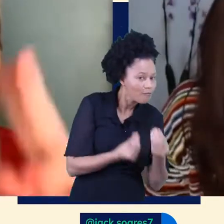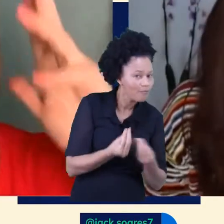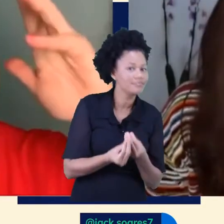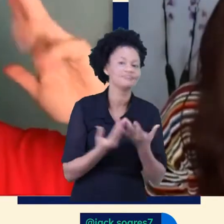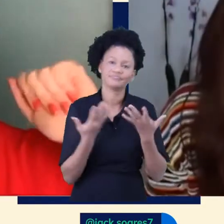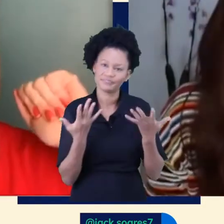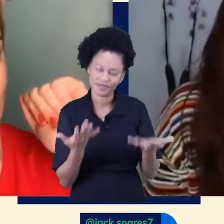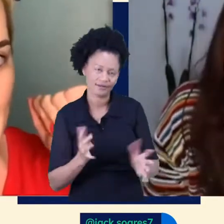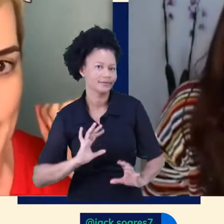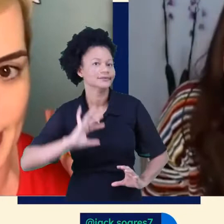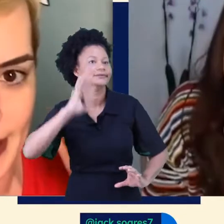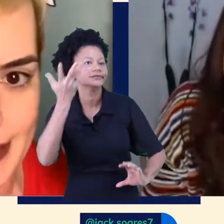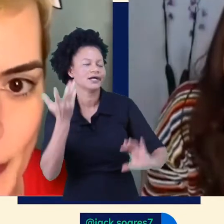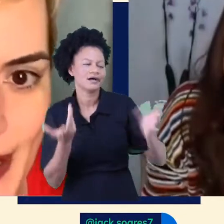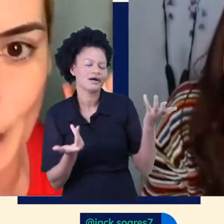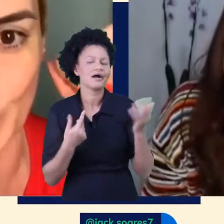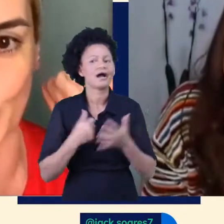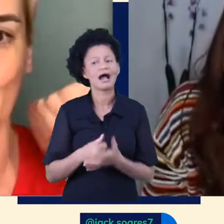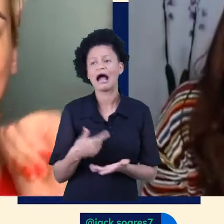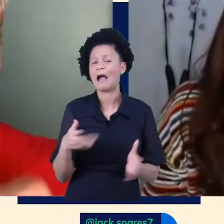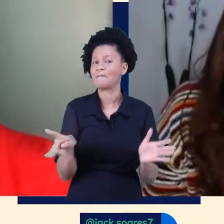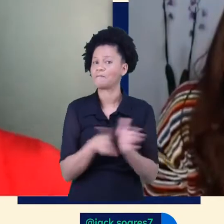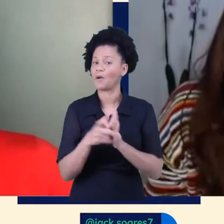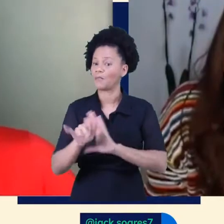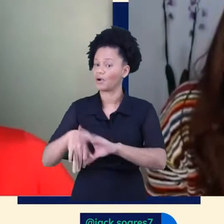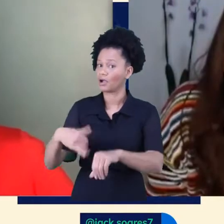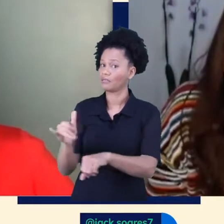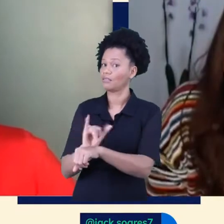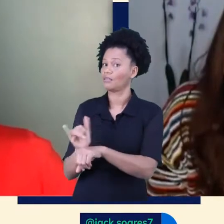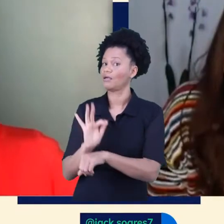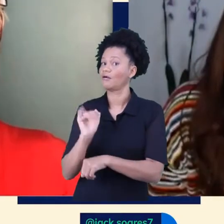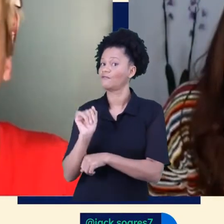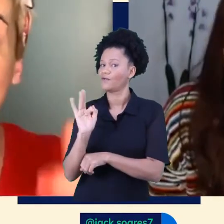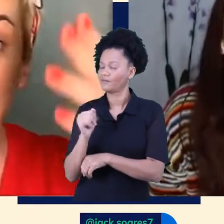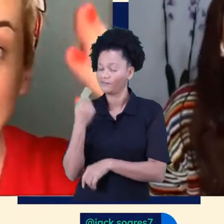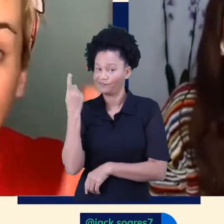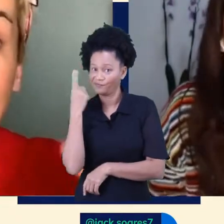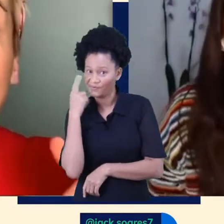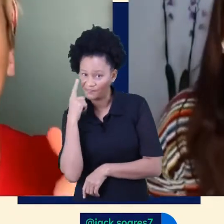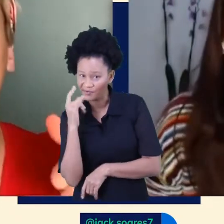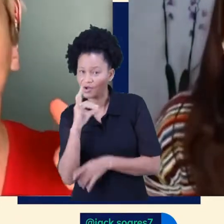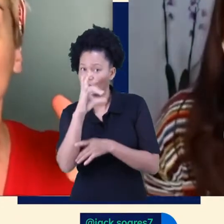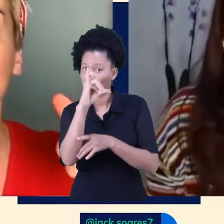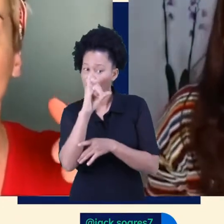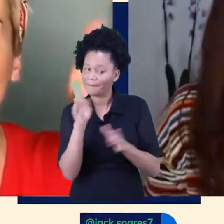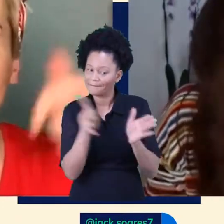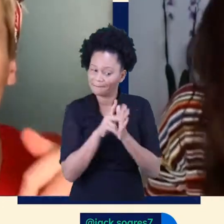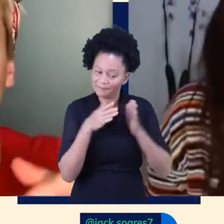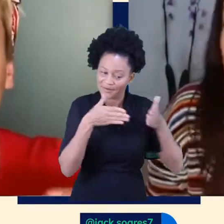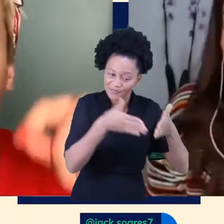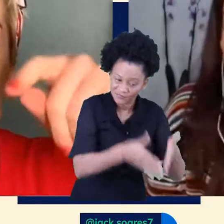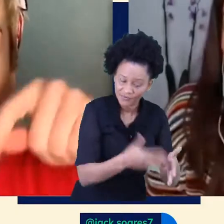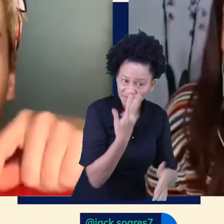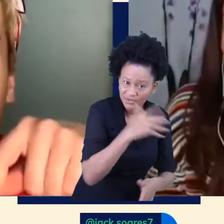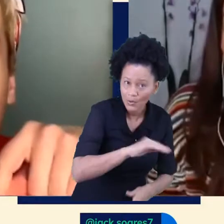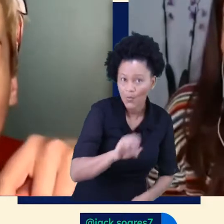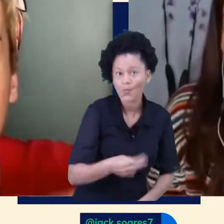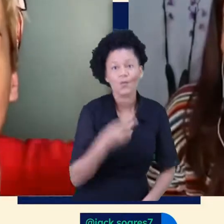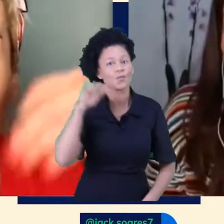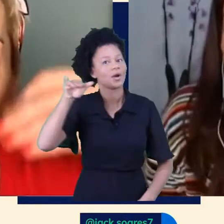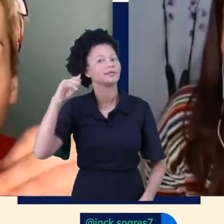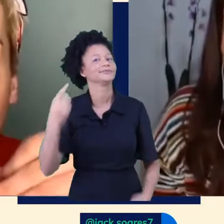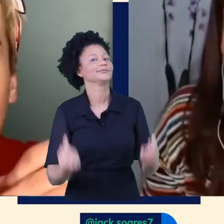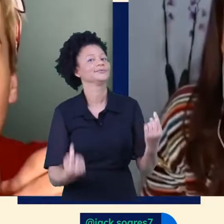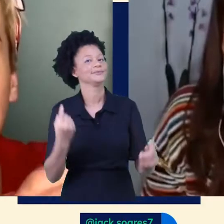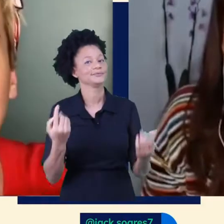ver se no Instagram essa conversa é para criança ou para adulto, tá? Então, é para adulto. Aí. Convido os adultos a ficarem. Inclusive, quem